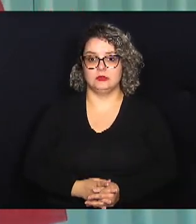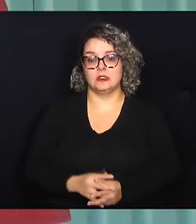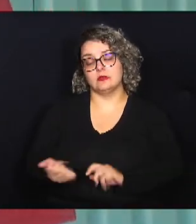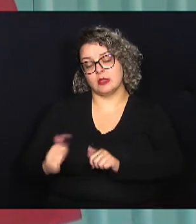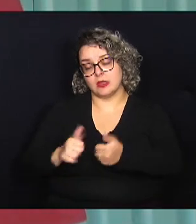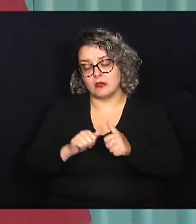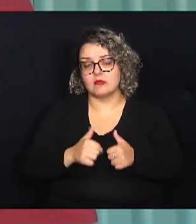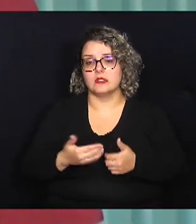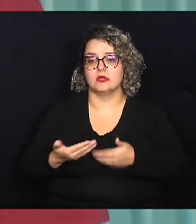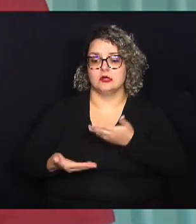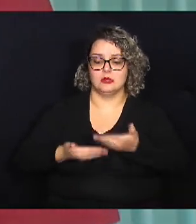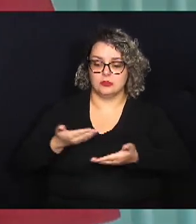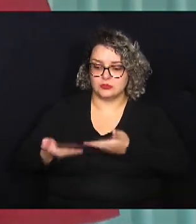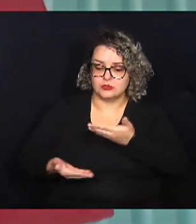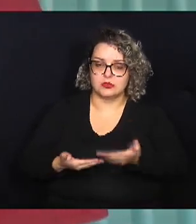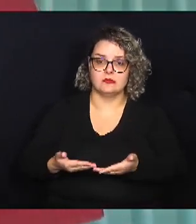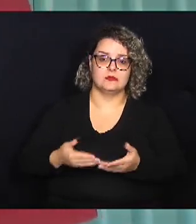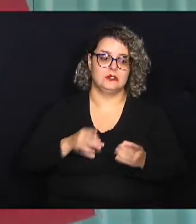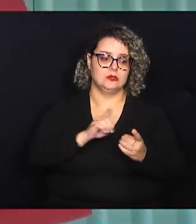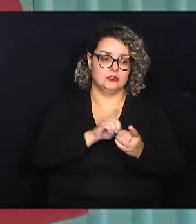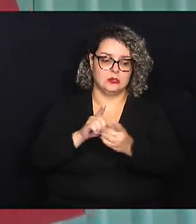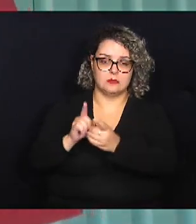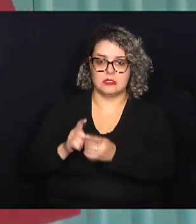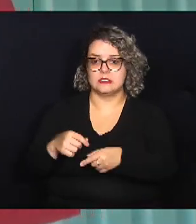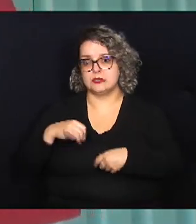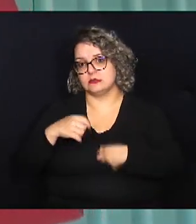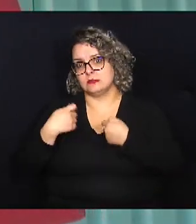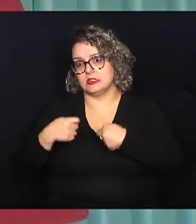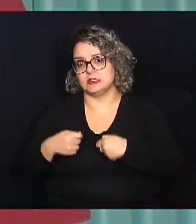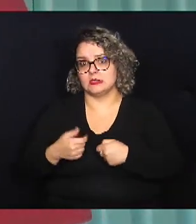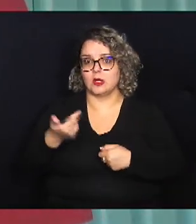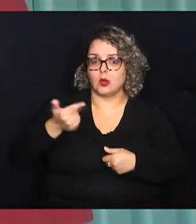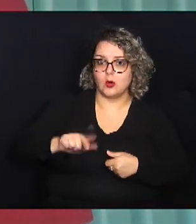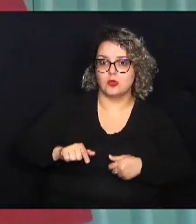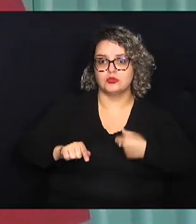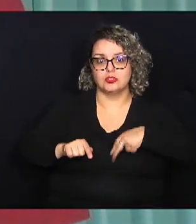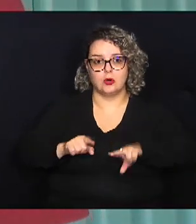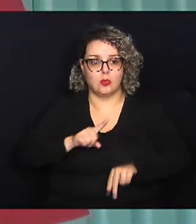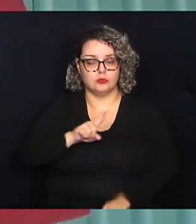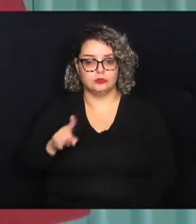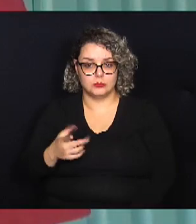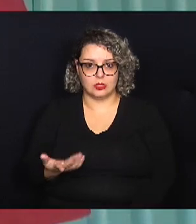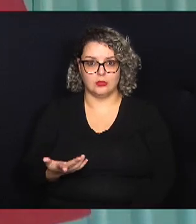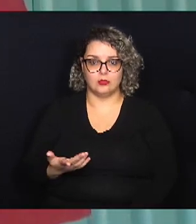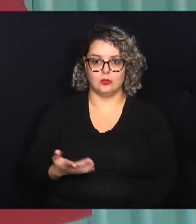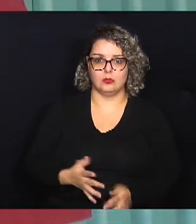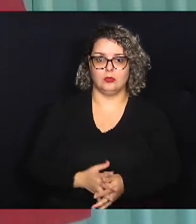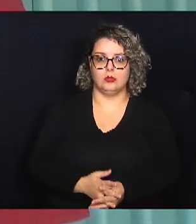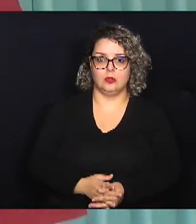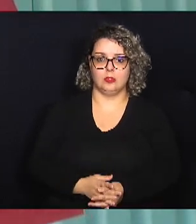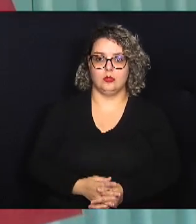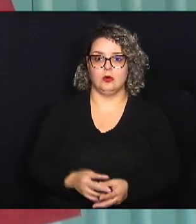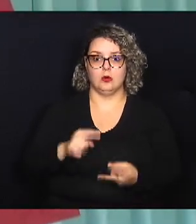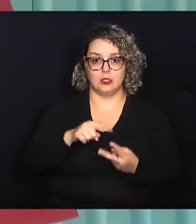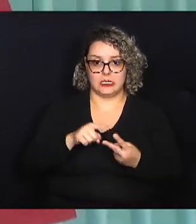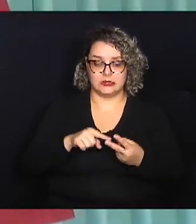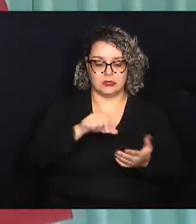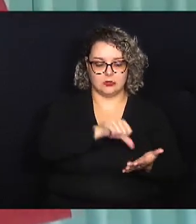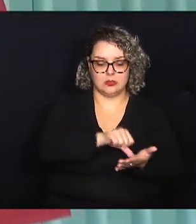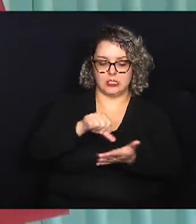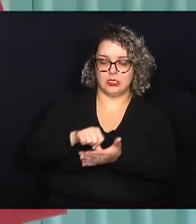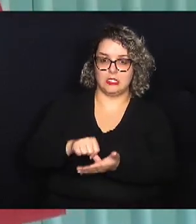do serviço e a necessidade ou não de uma prorrogação. Com essas 2 unidades, a gente